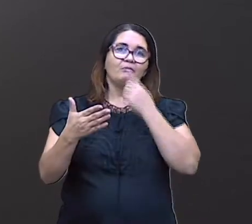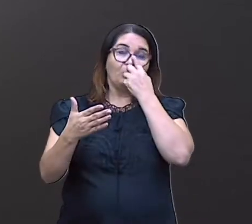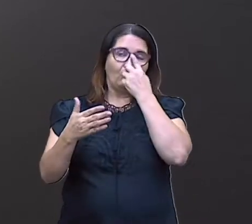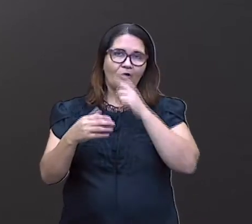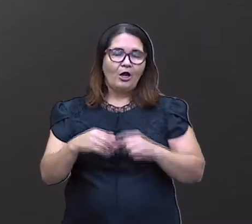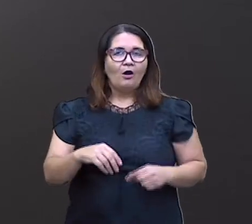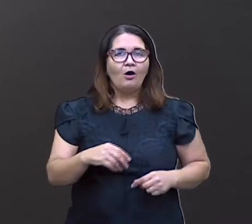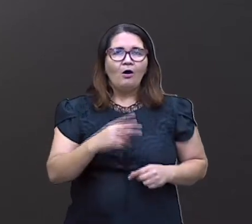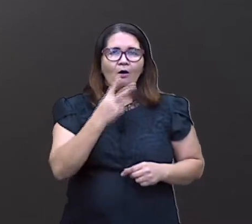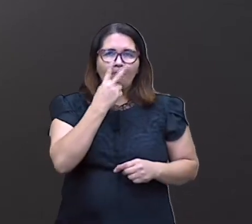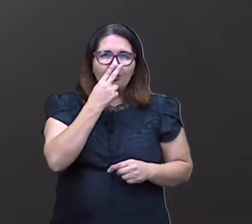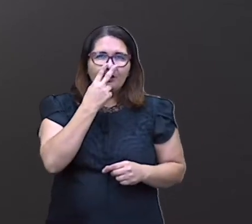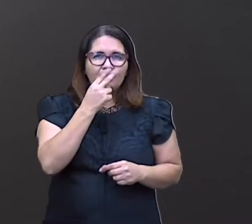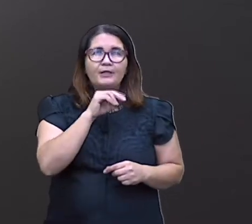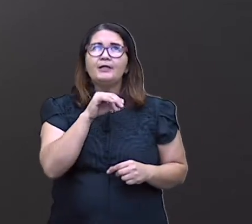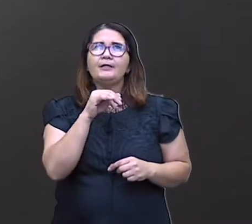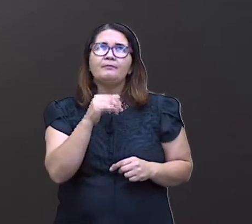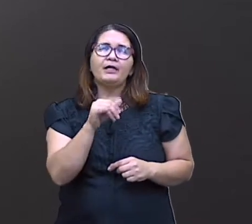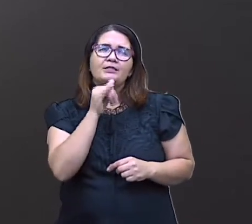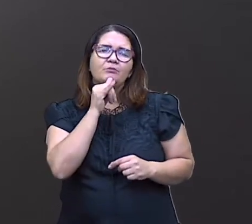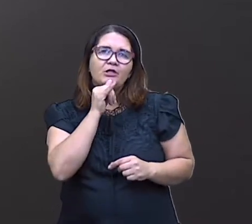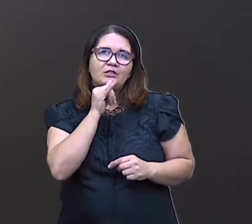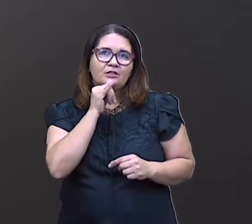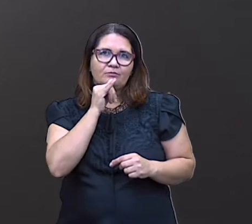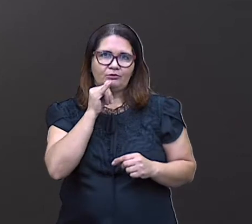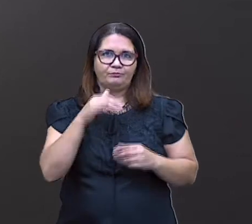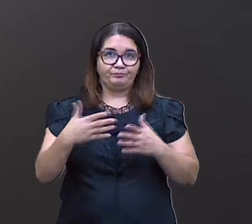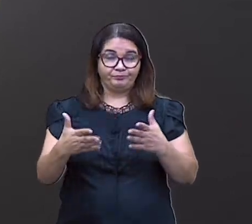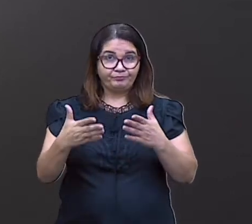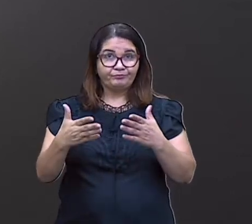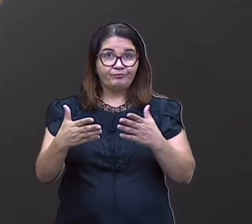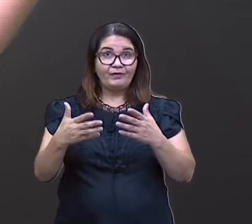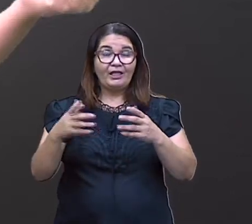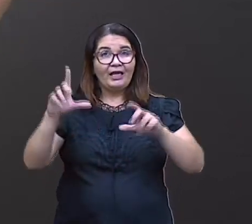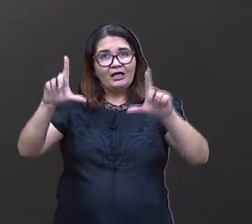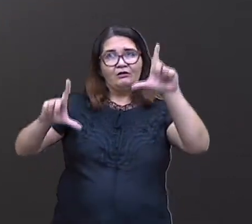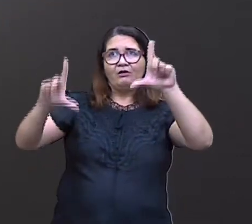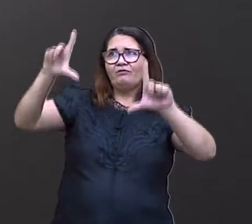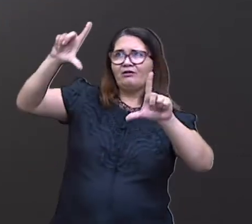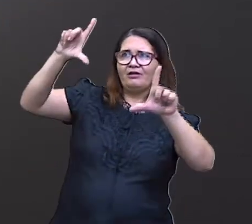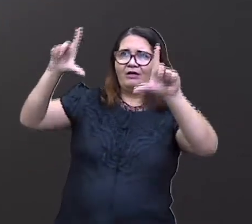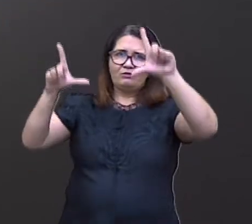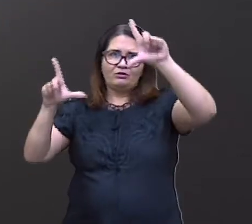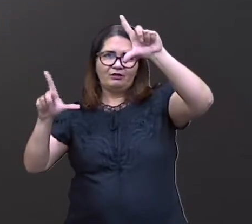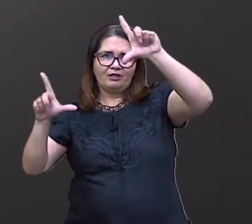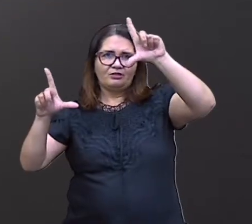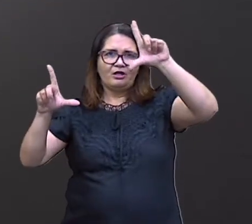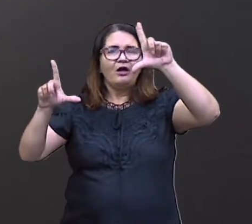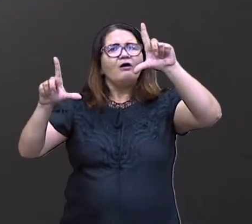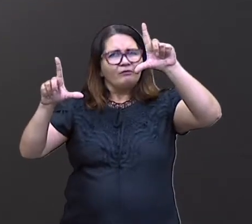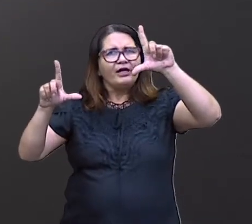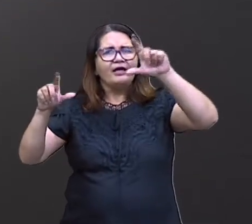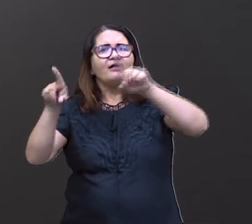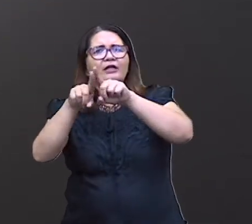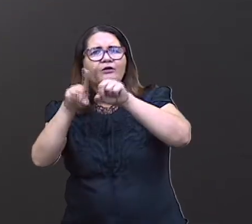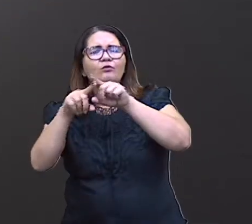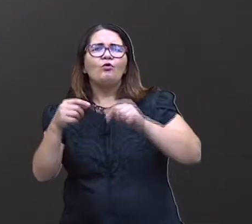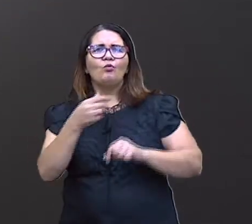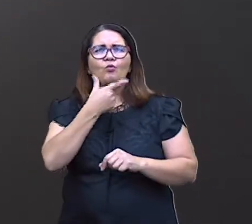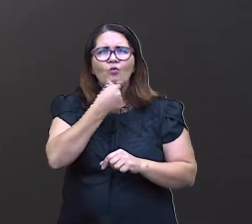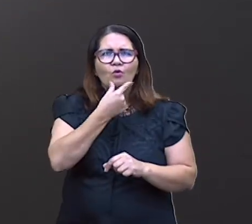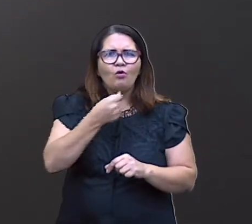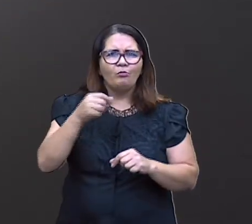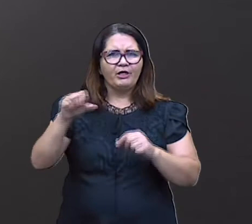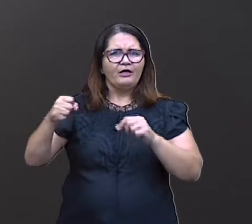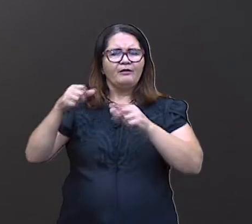o áudio no cinema, a gente usa o boom. É um treco, gente, que fica assim, ó, não sei te falar, que parece uma vassoura, que